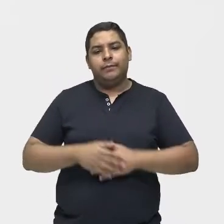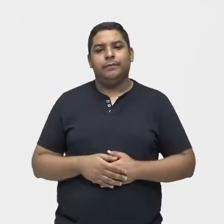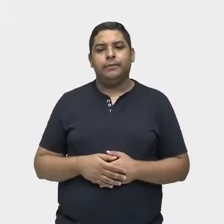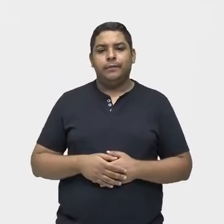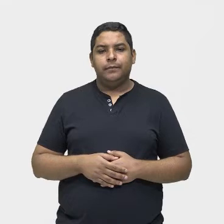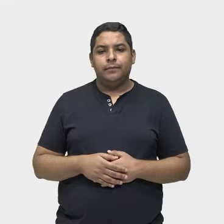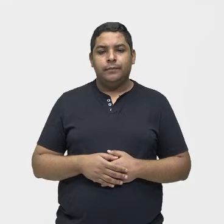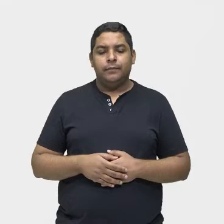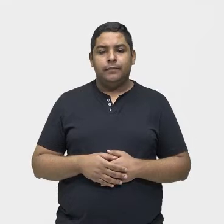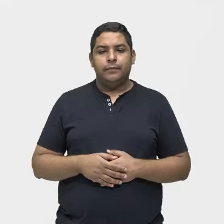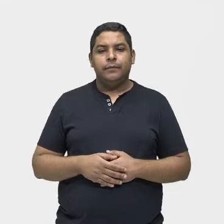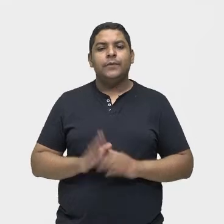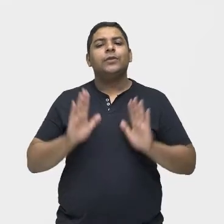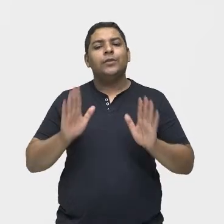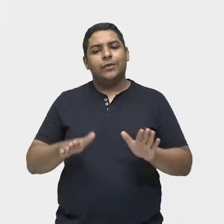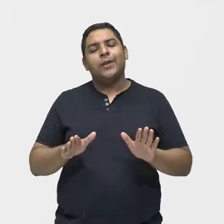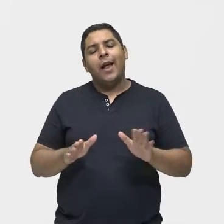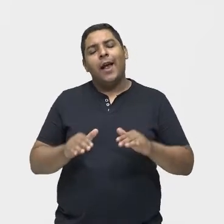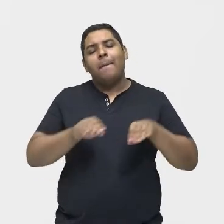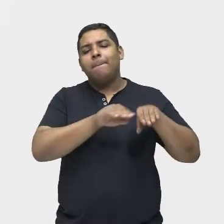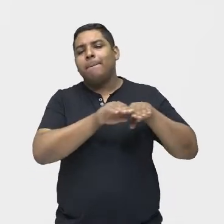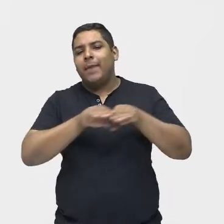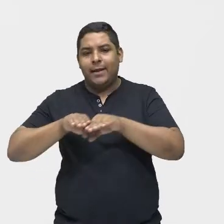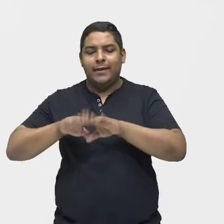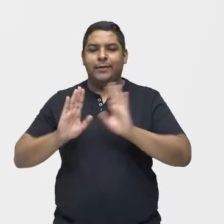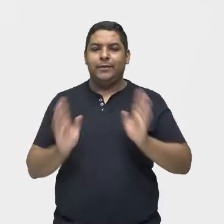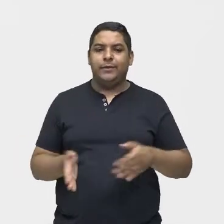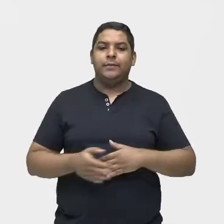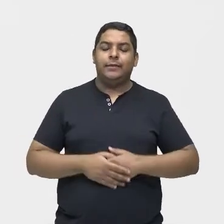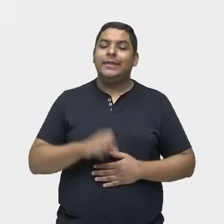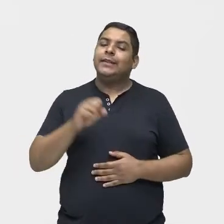de xadrez. Então, a abertura é aqueles